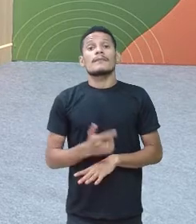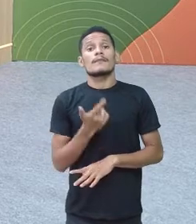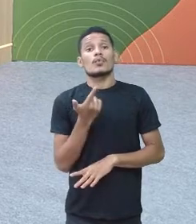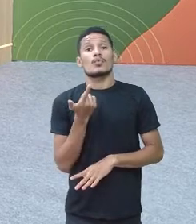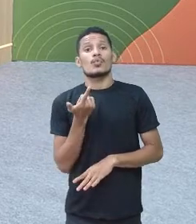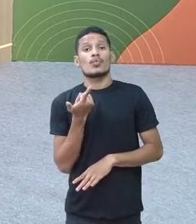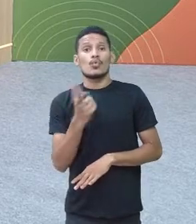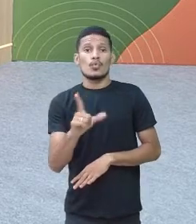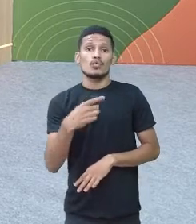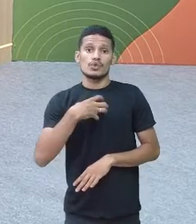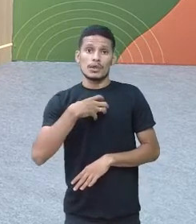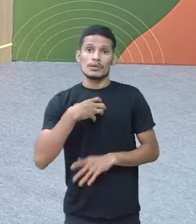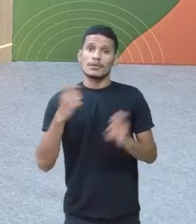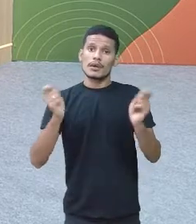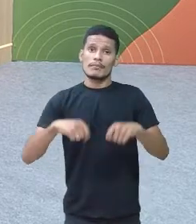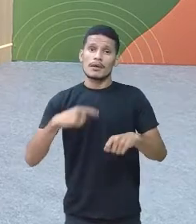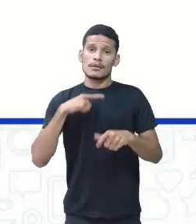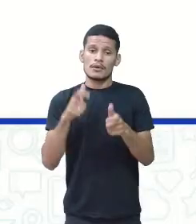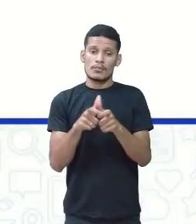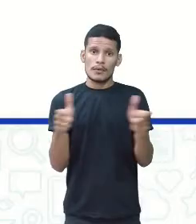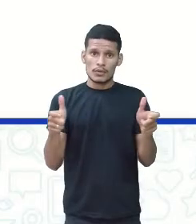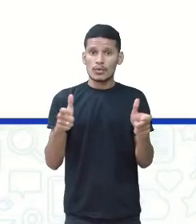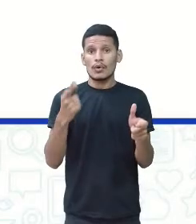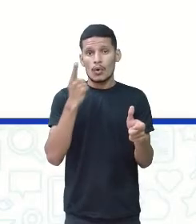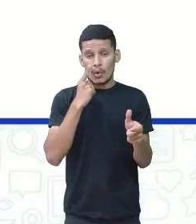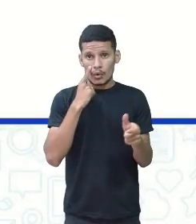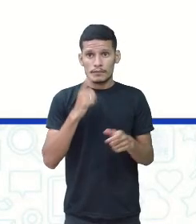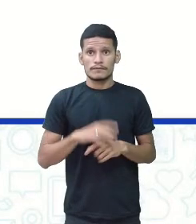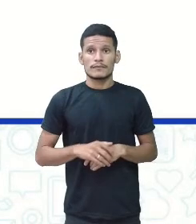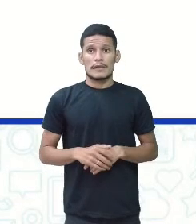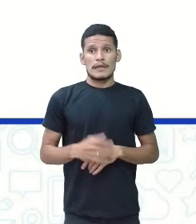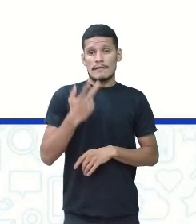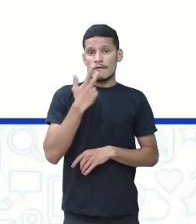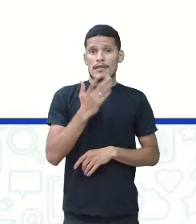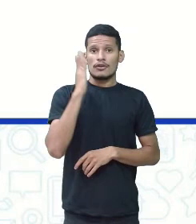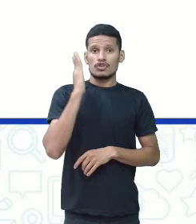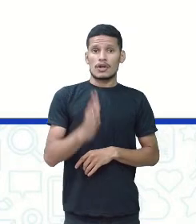Outras formas de ter esse aumento, né? A gente falou aí de